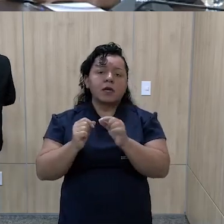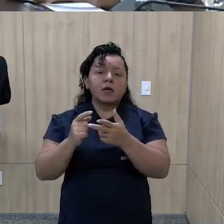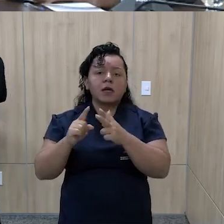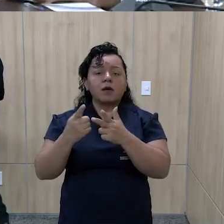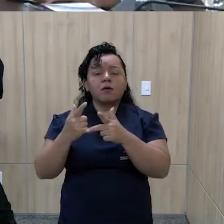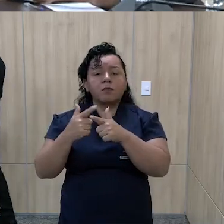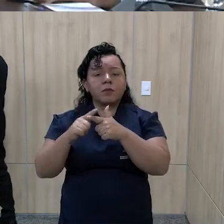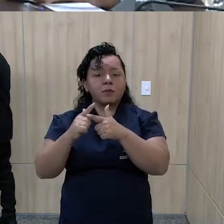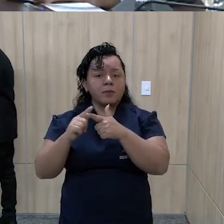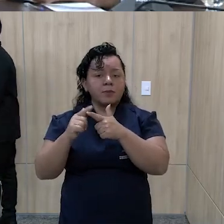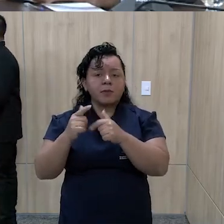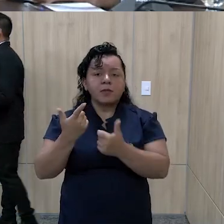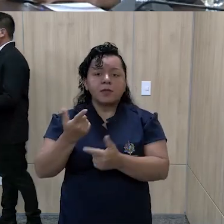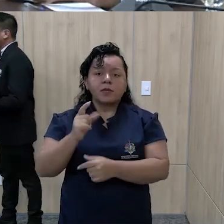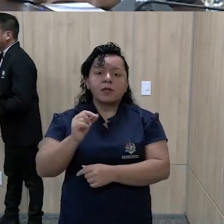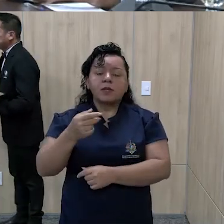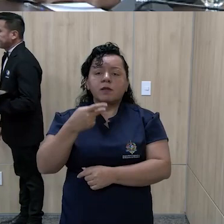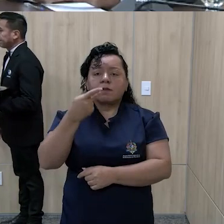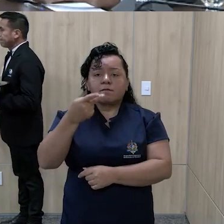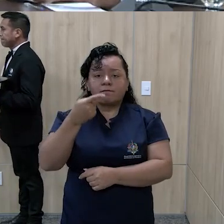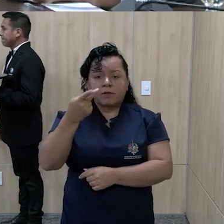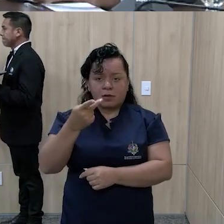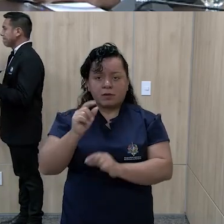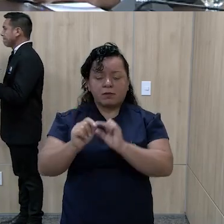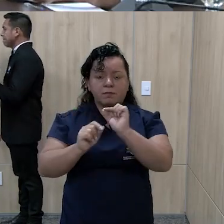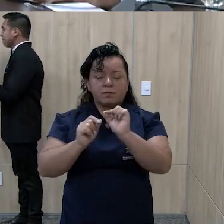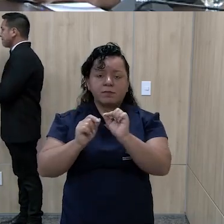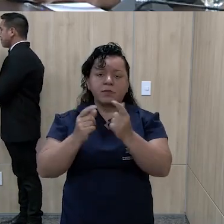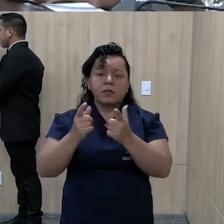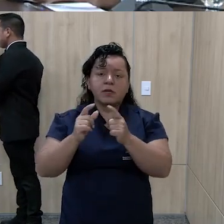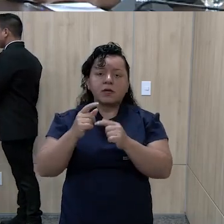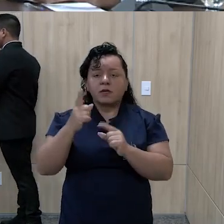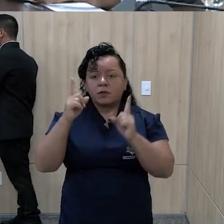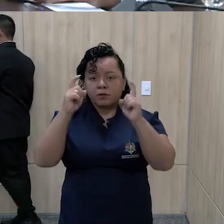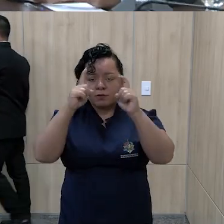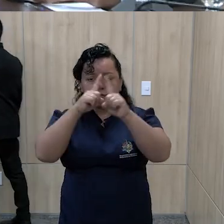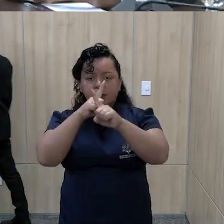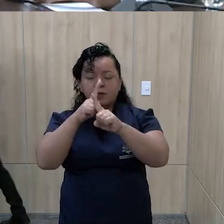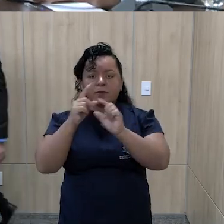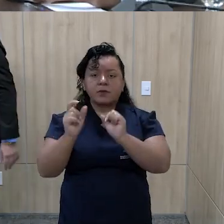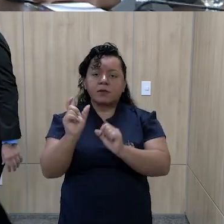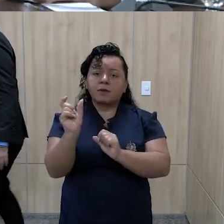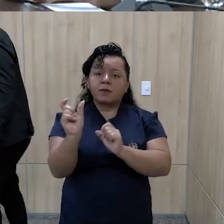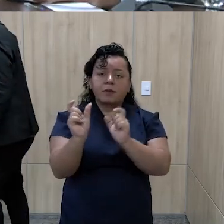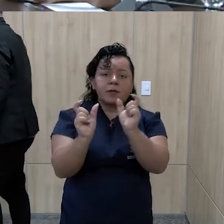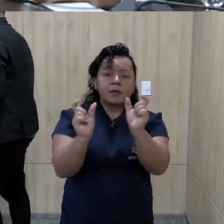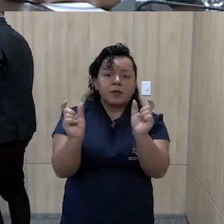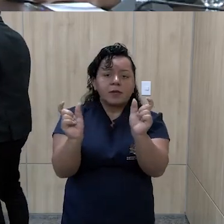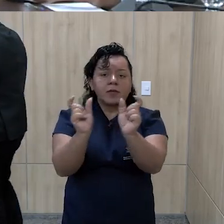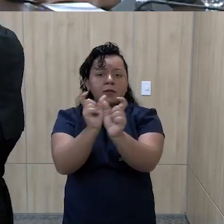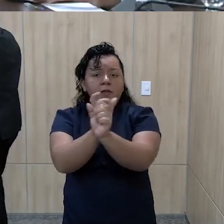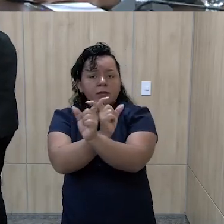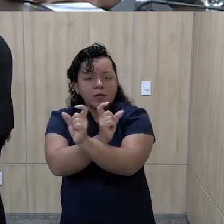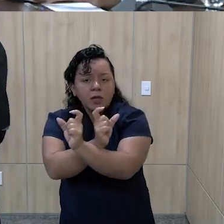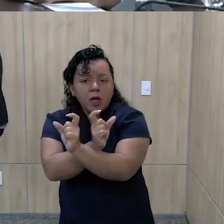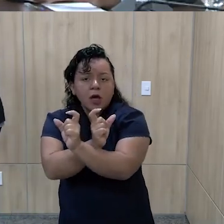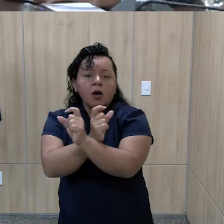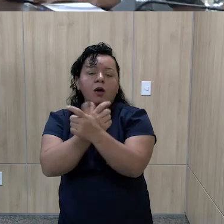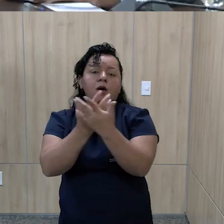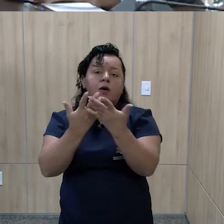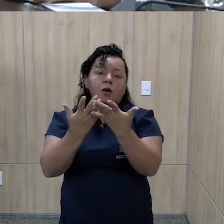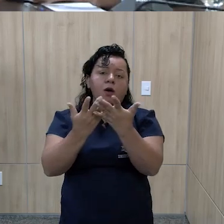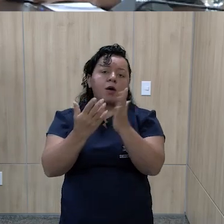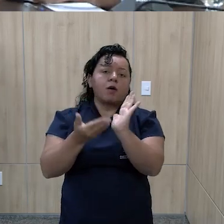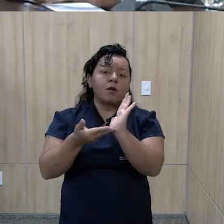fala as pessoas têm dificuldade na articulação das palavras mas especificamente com a troca